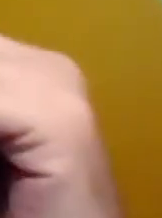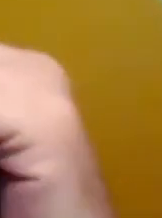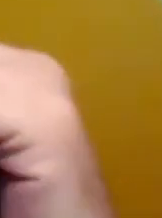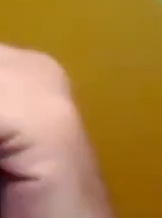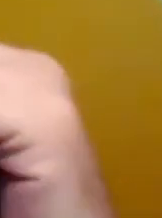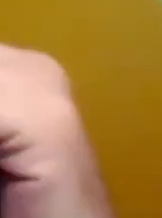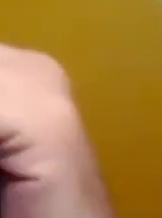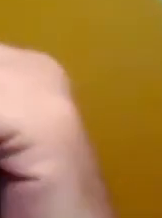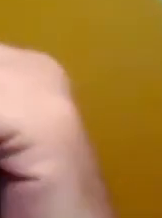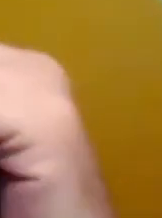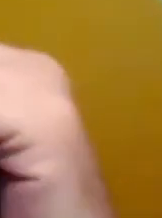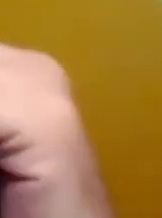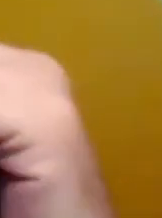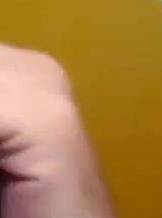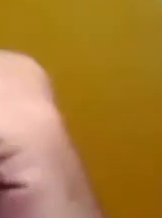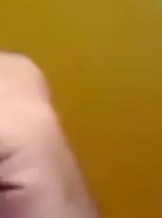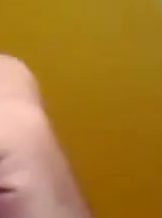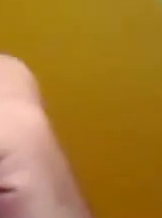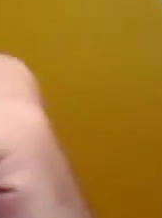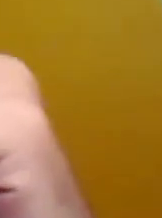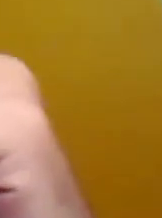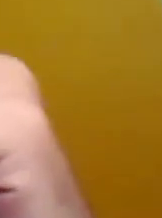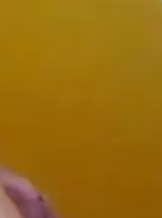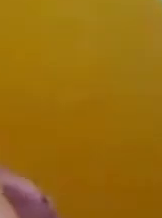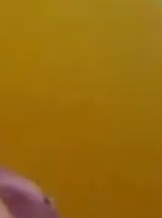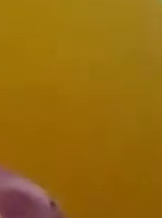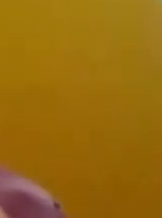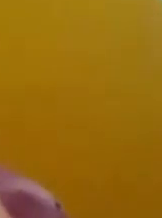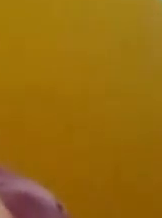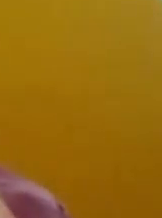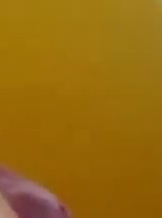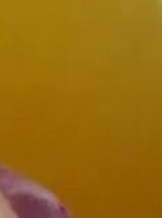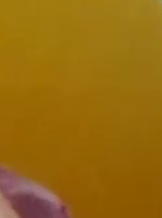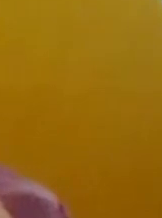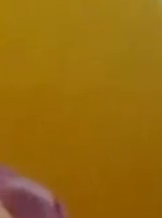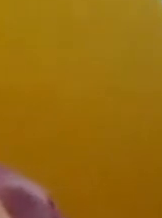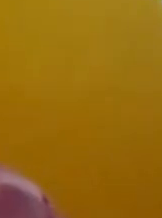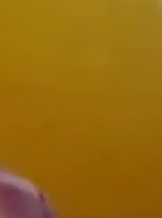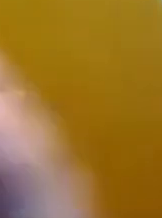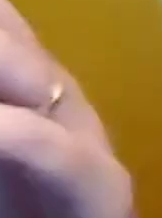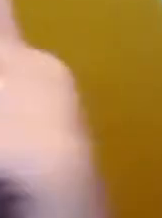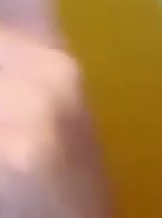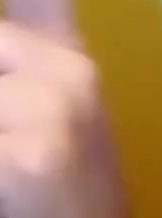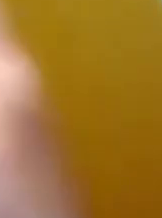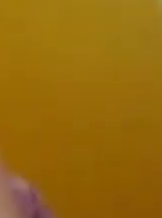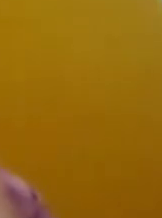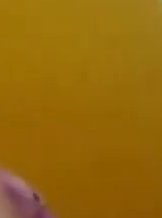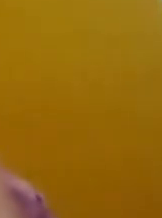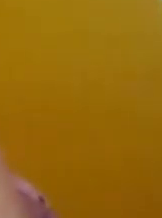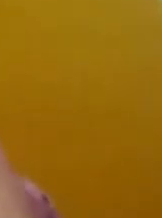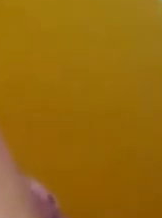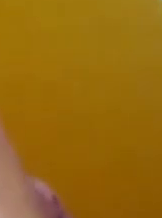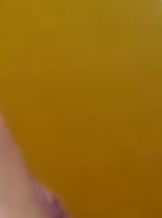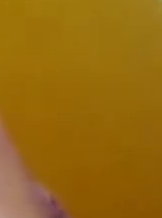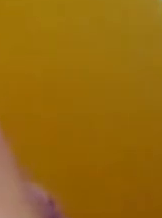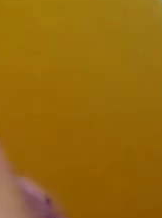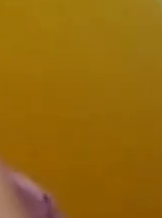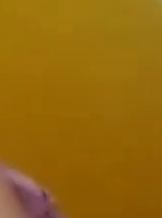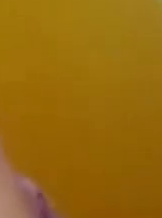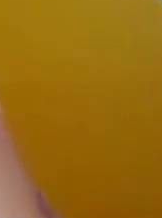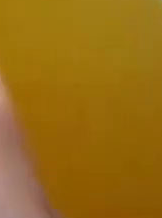né a Lei 8080 e um aprovado no estado do Rio de Janeiro que estabelece alguns Paraná